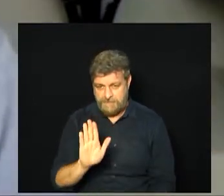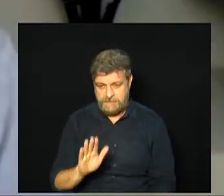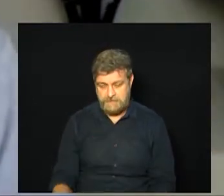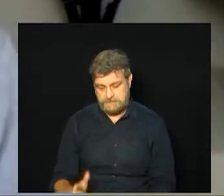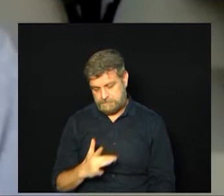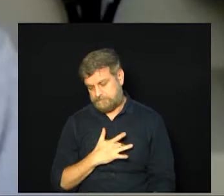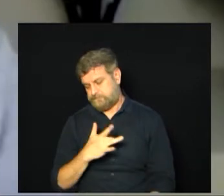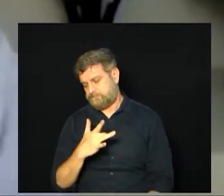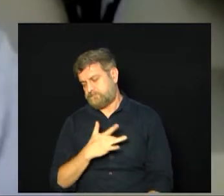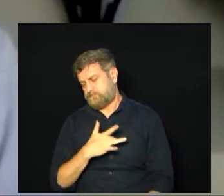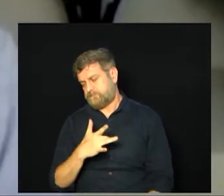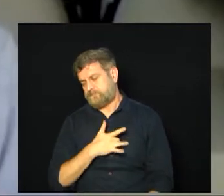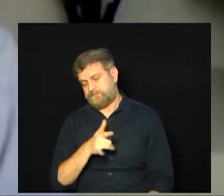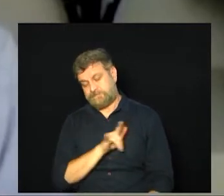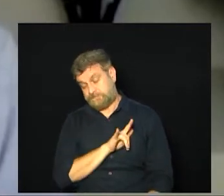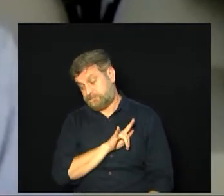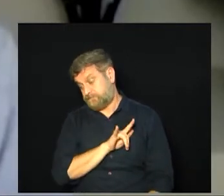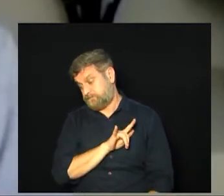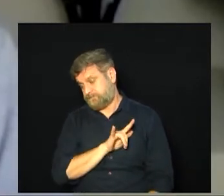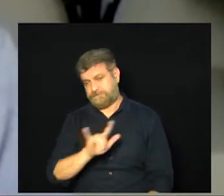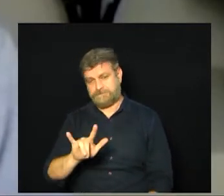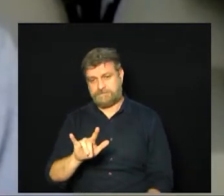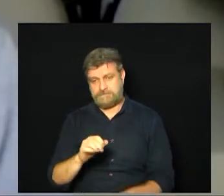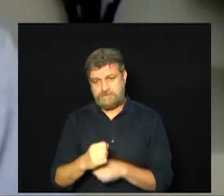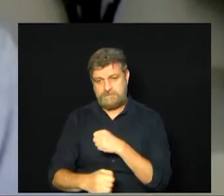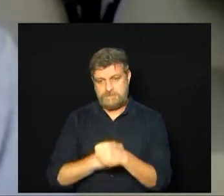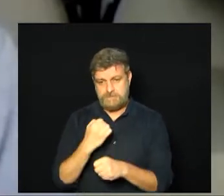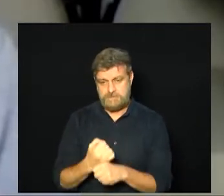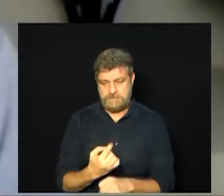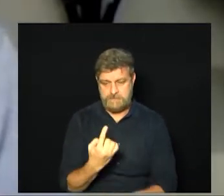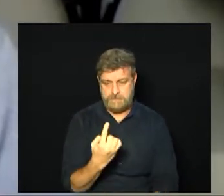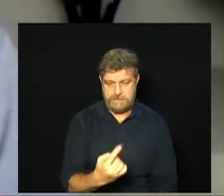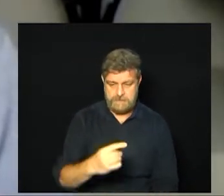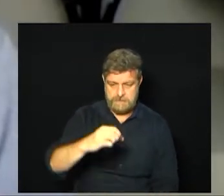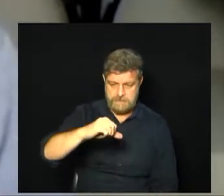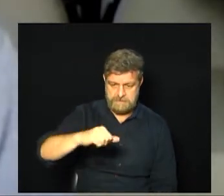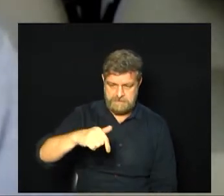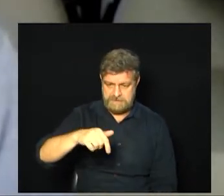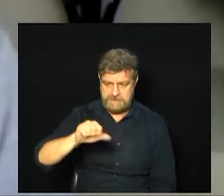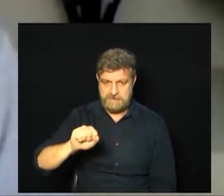paixão que começou em 1978, no Campeonato